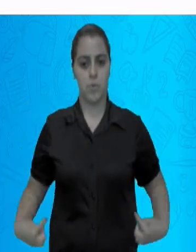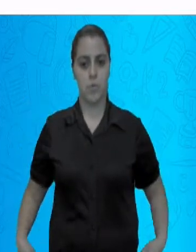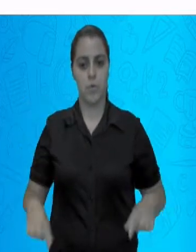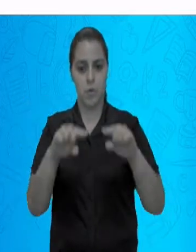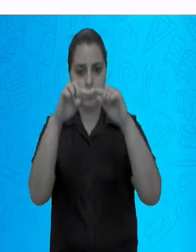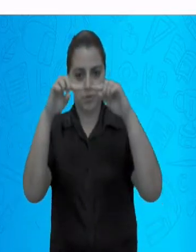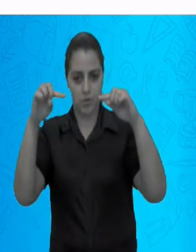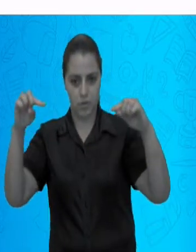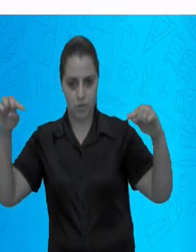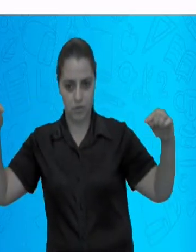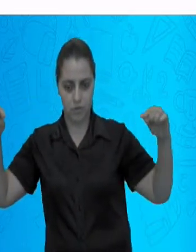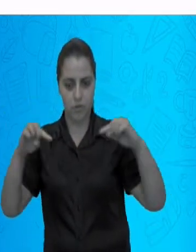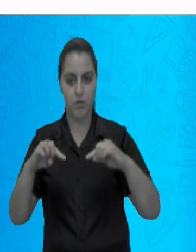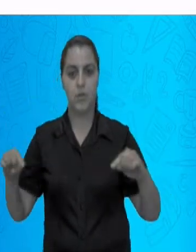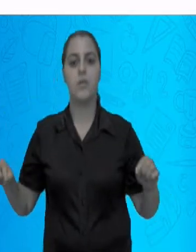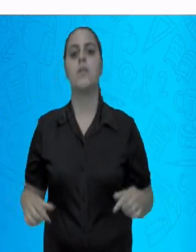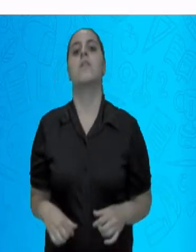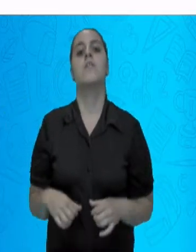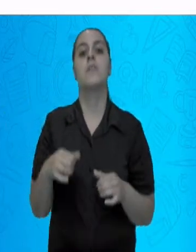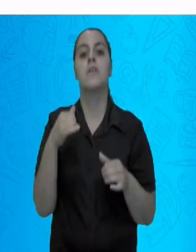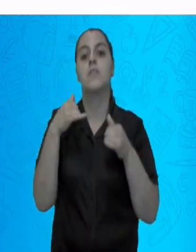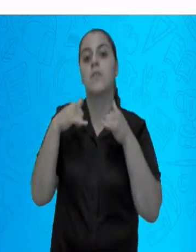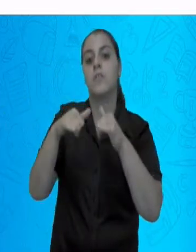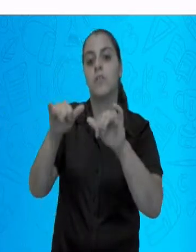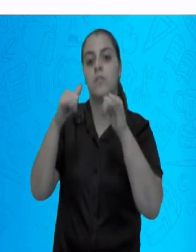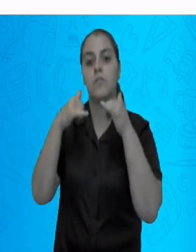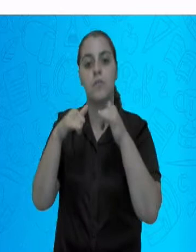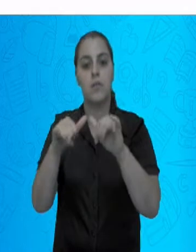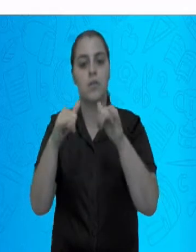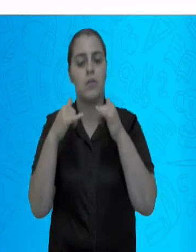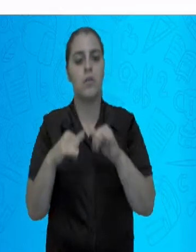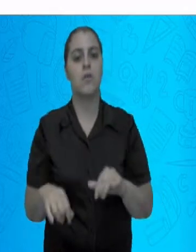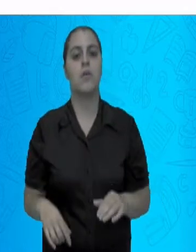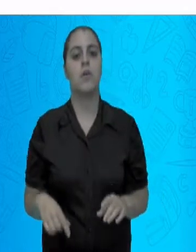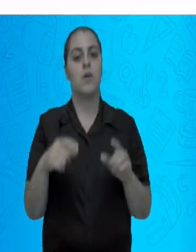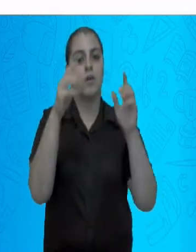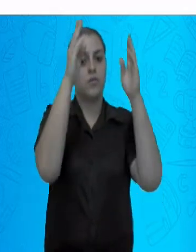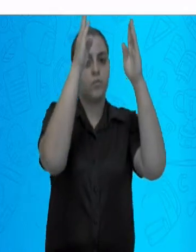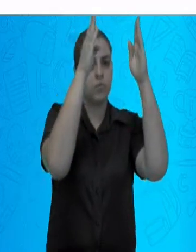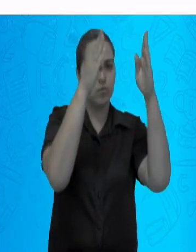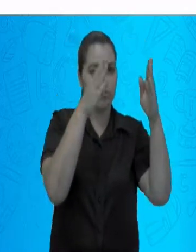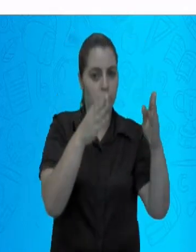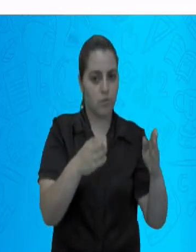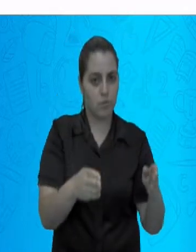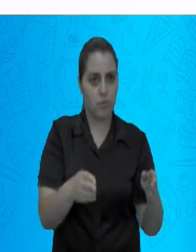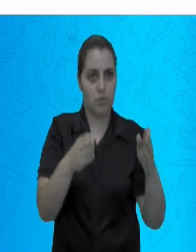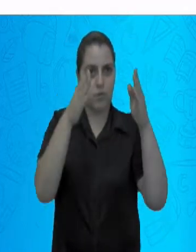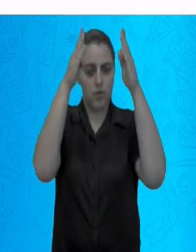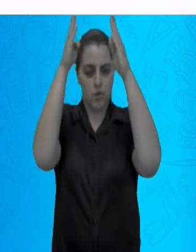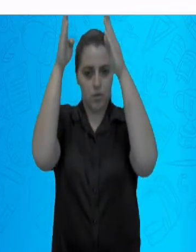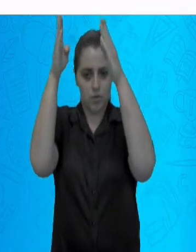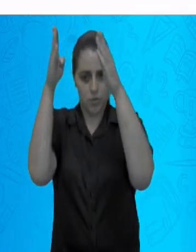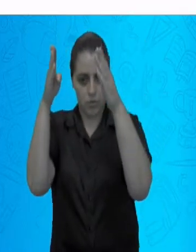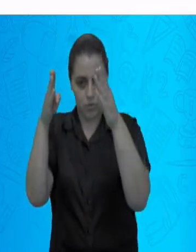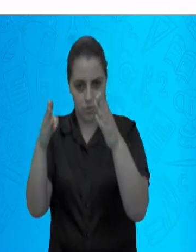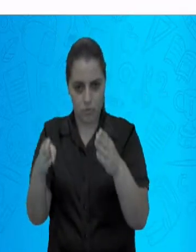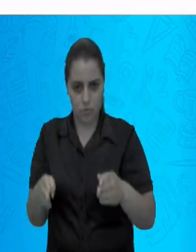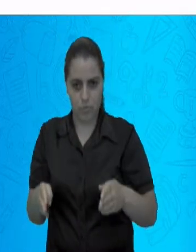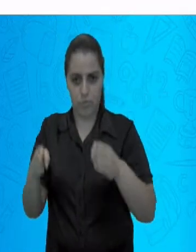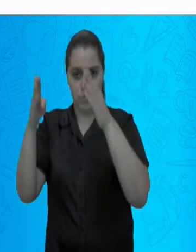estão inseridos os dados que eu fiz o levantamento, as colunas que tem, ó,